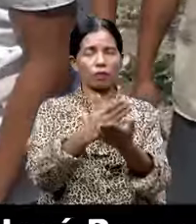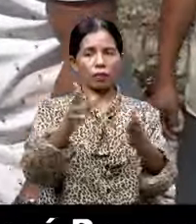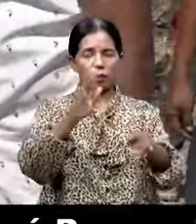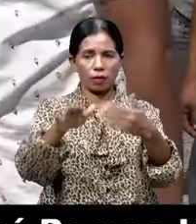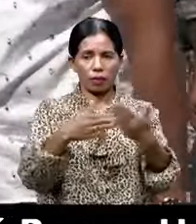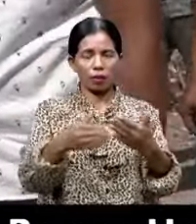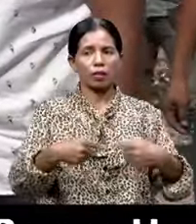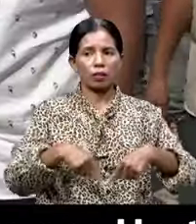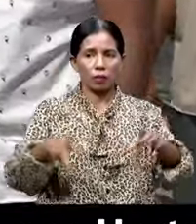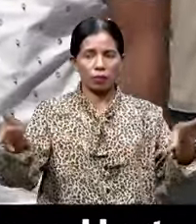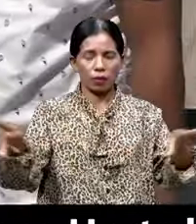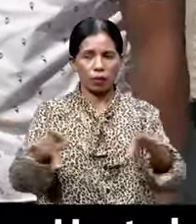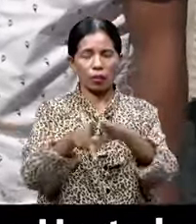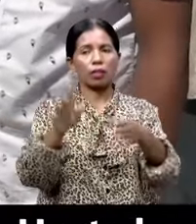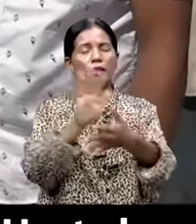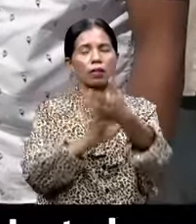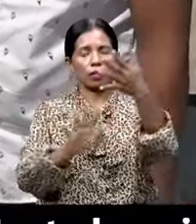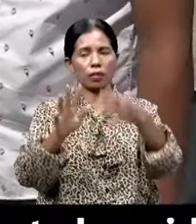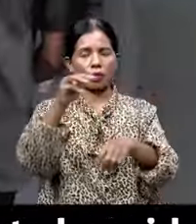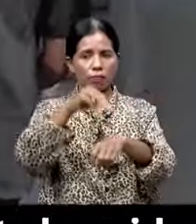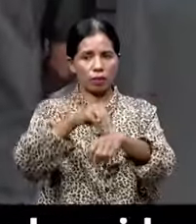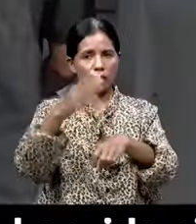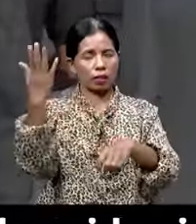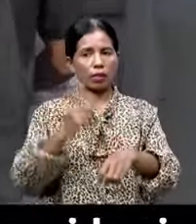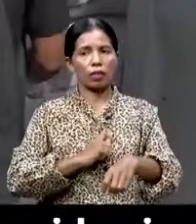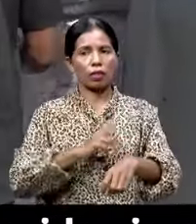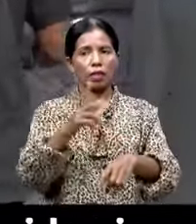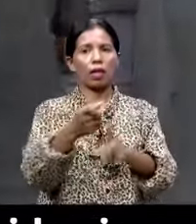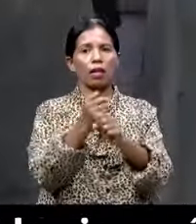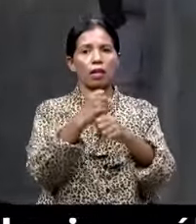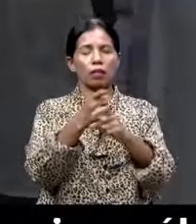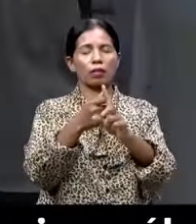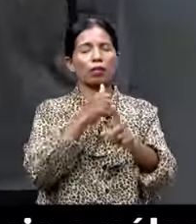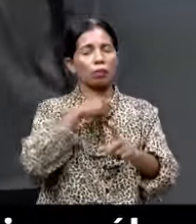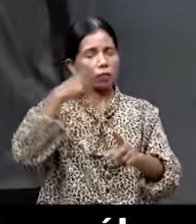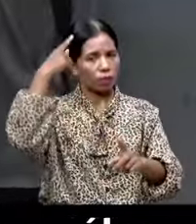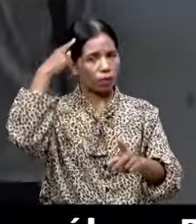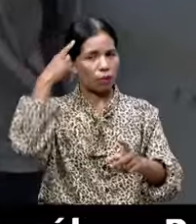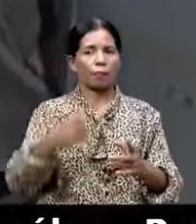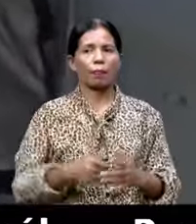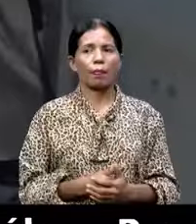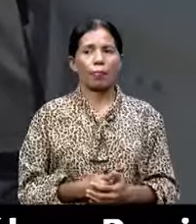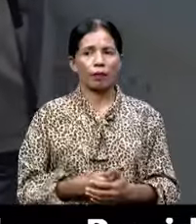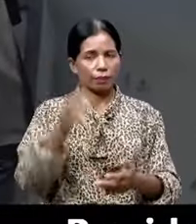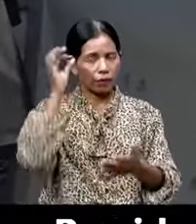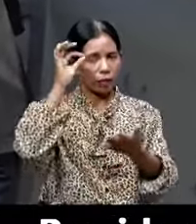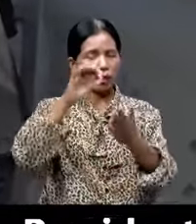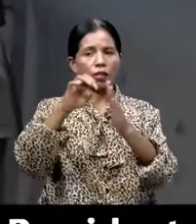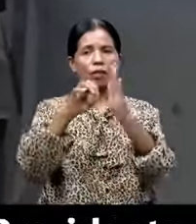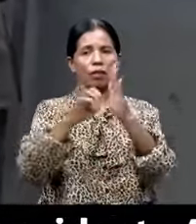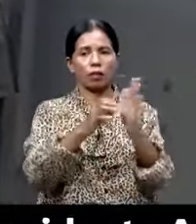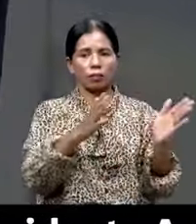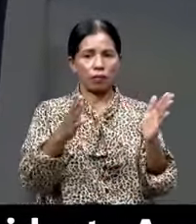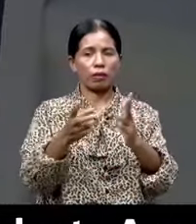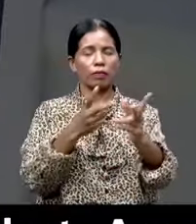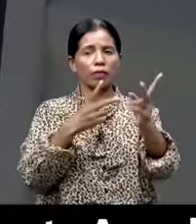e participa da celebração Santa Missa e a tacitolo, nebe preside que se ama o Papa Francisco. Secretário Equipa Preparação